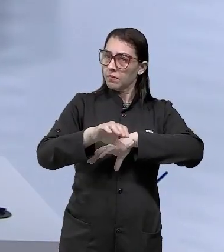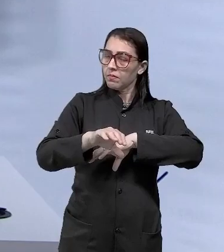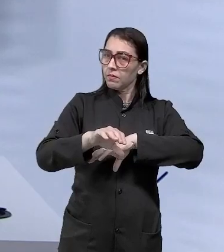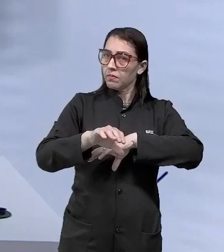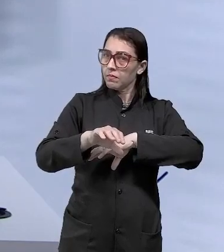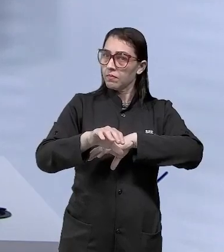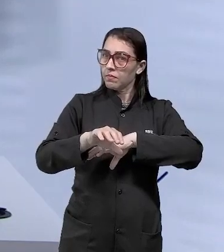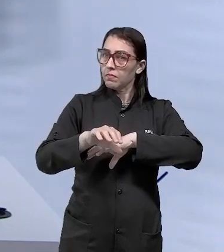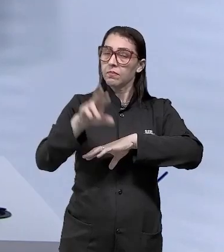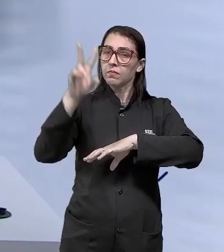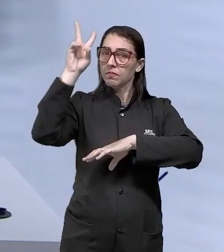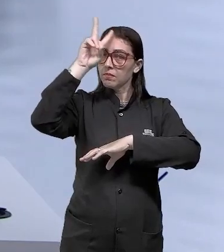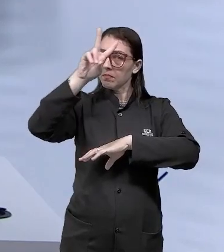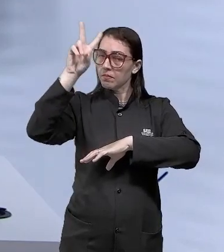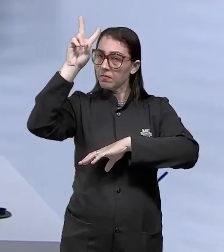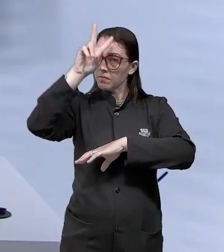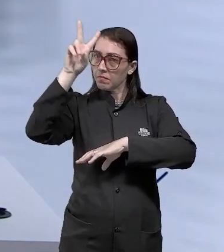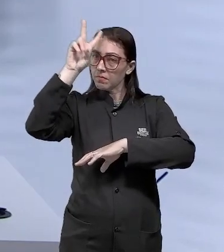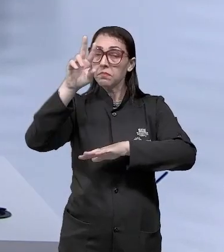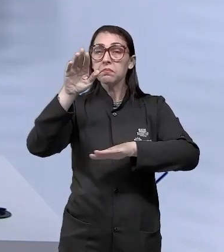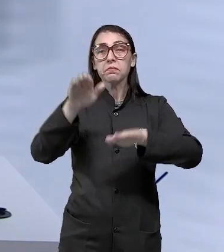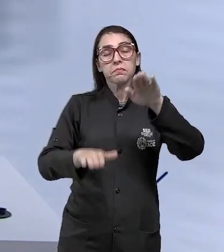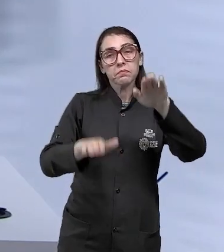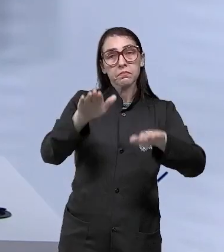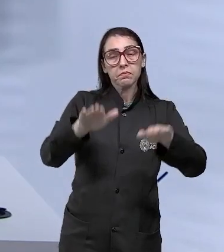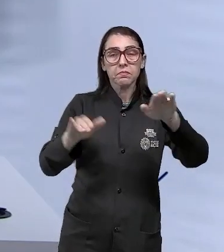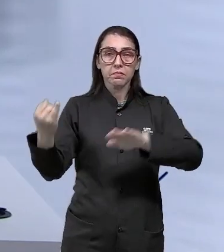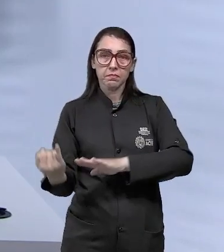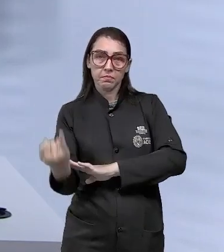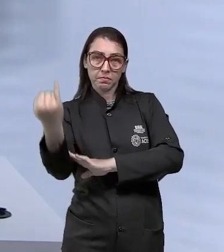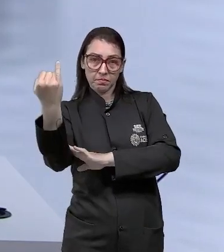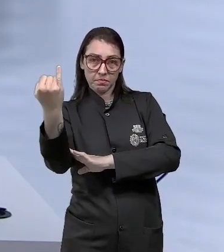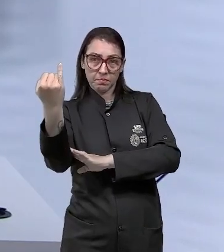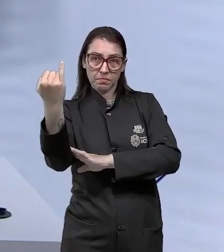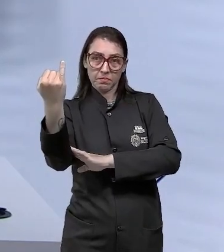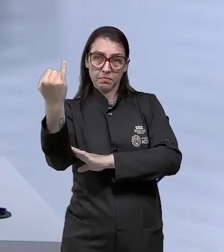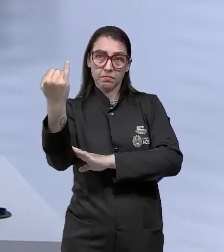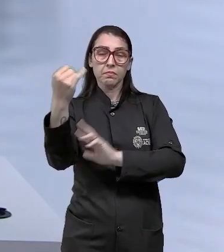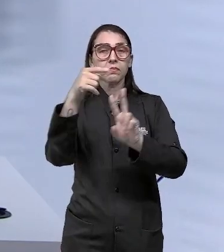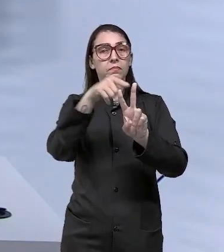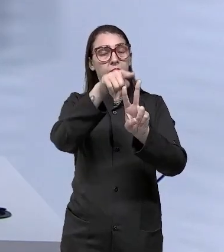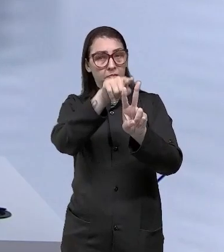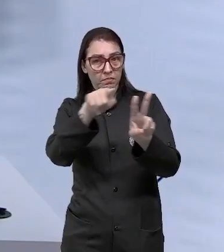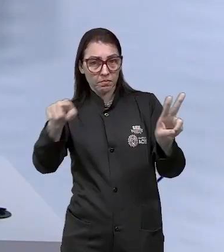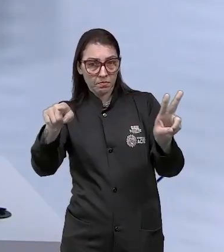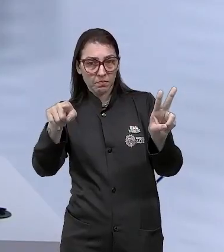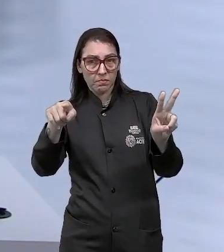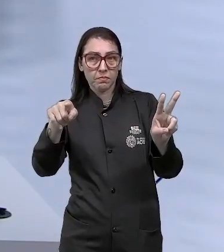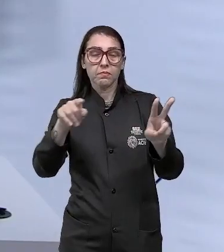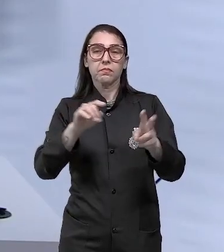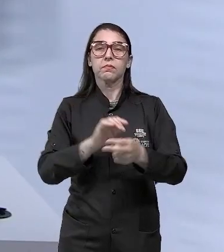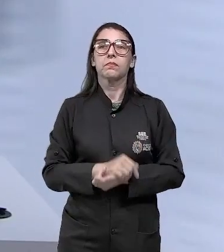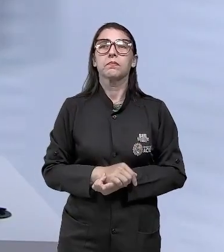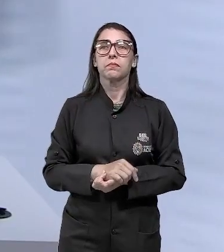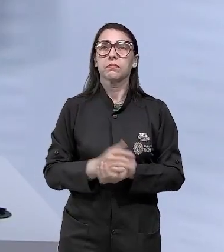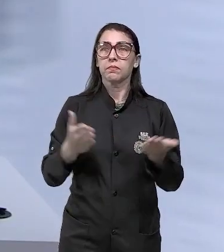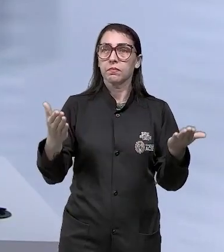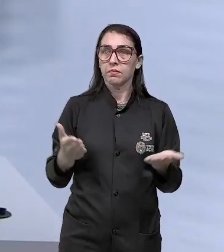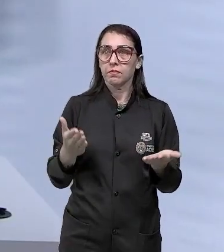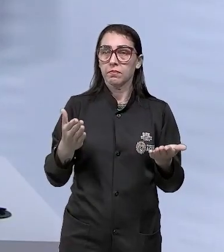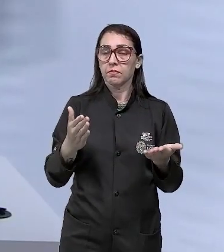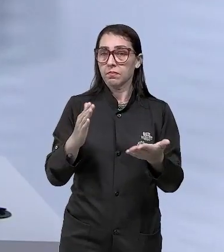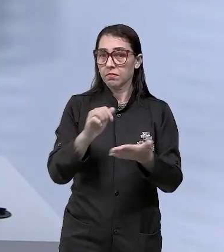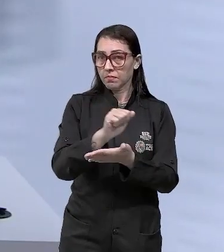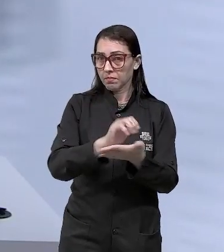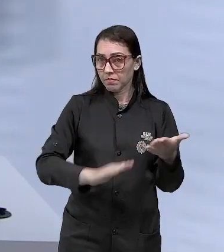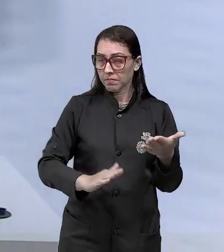para relembrar alguns pontos importantes sobre as raízes e o vértice. Agora vamos fazer um